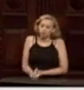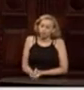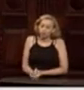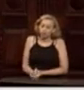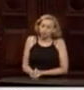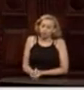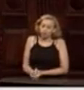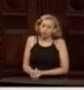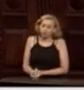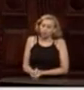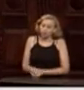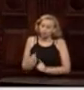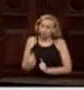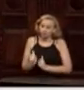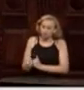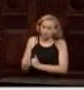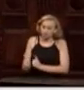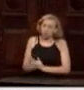encaminhar um governo,